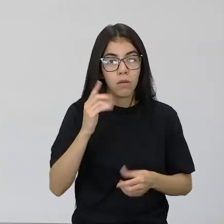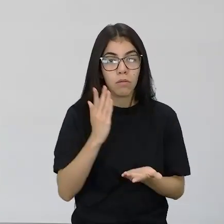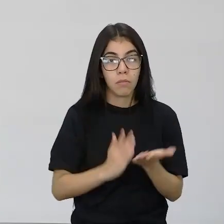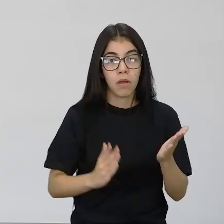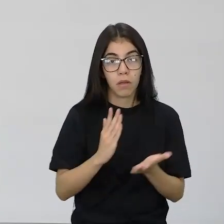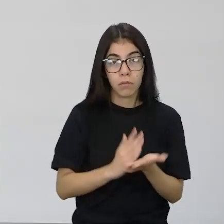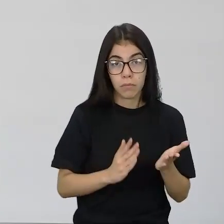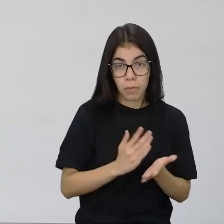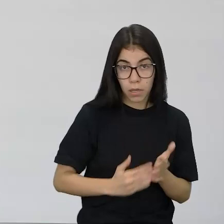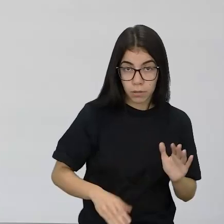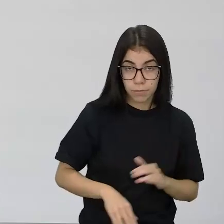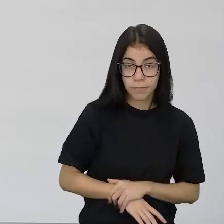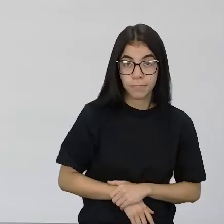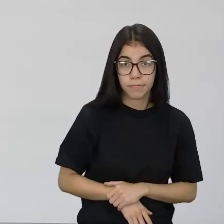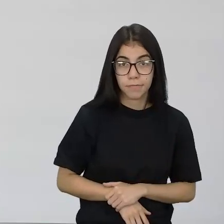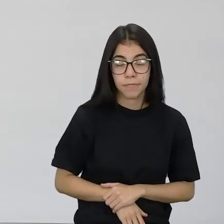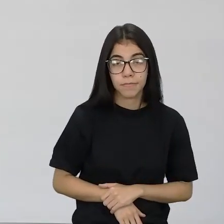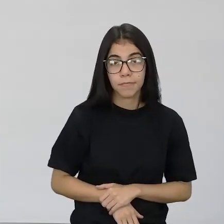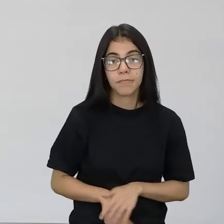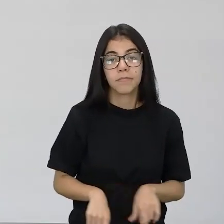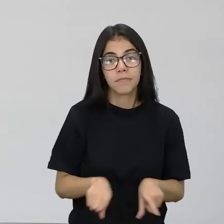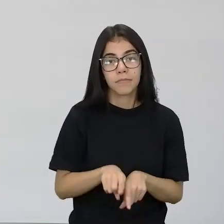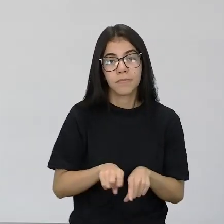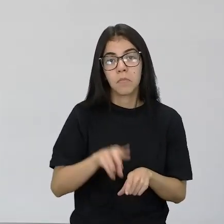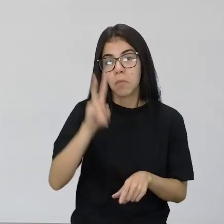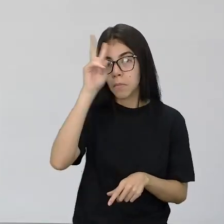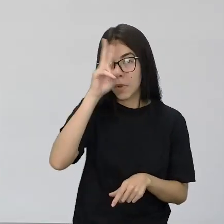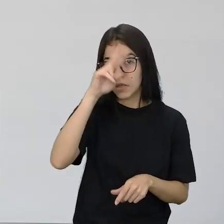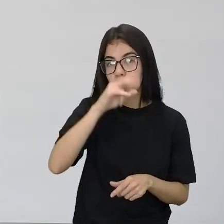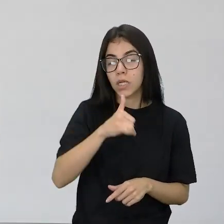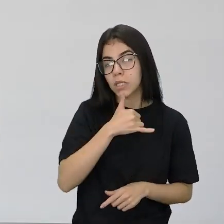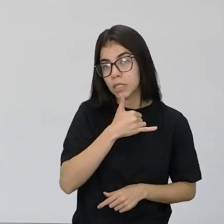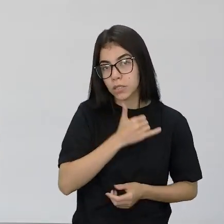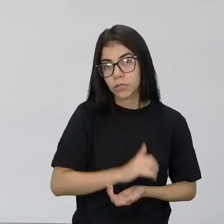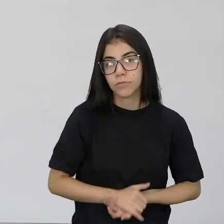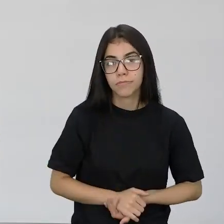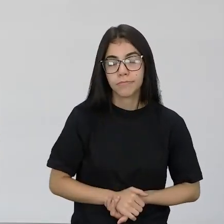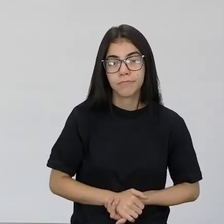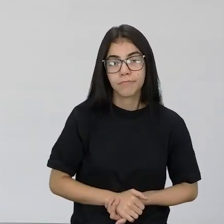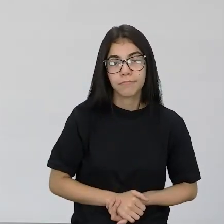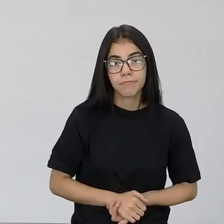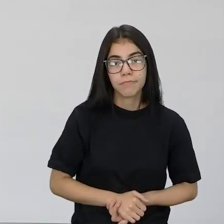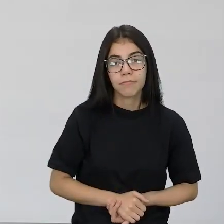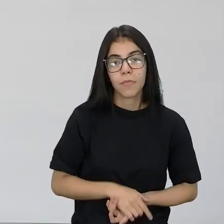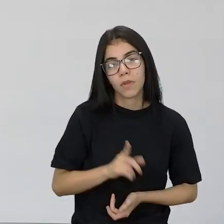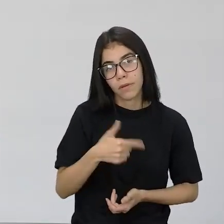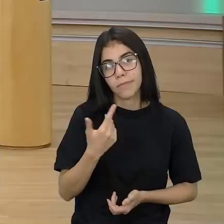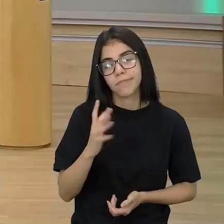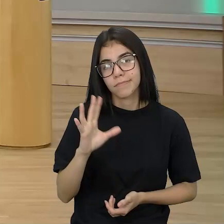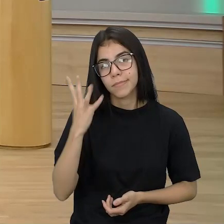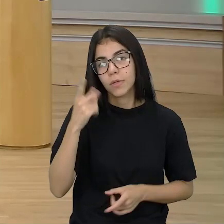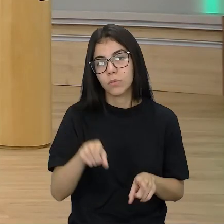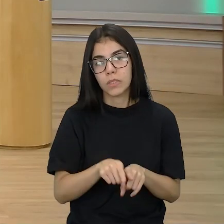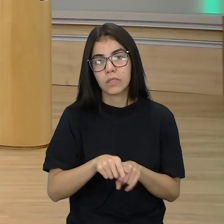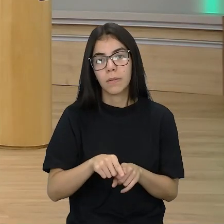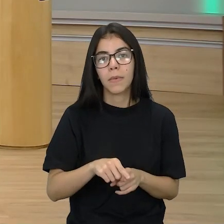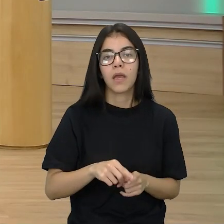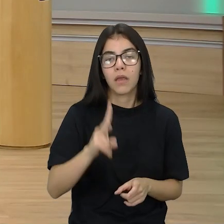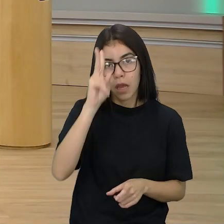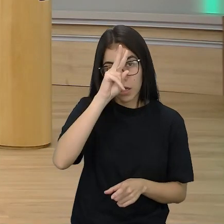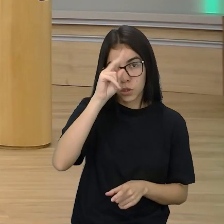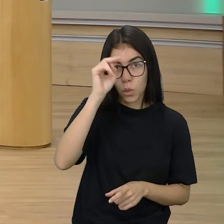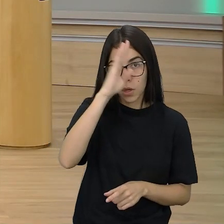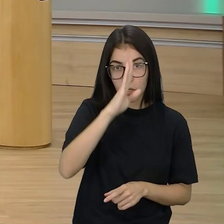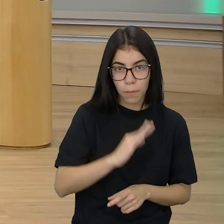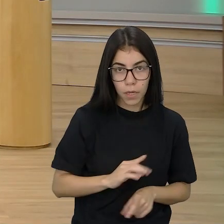em outro lugar, fazendo com que tenha uma história aí triste que circula aí a história do Brasil aí com a